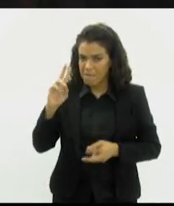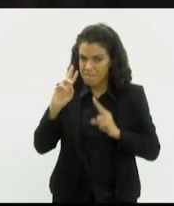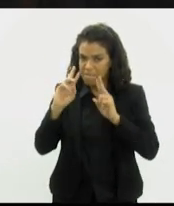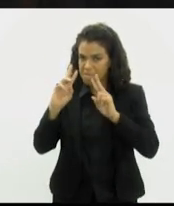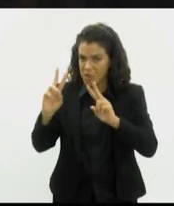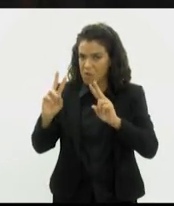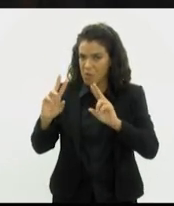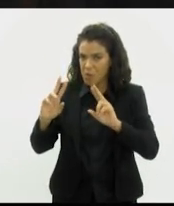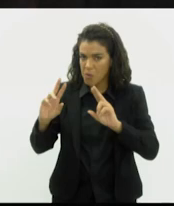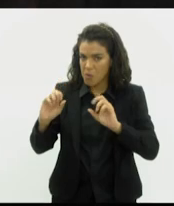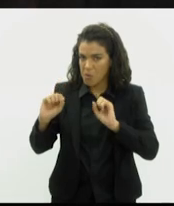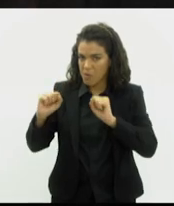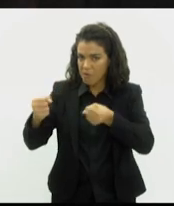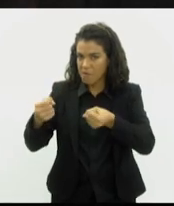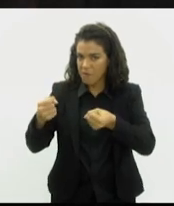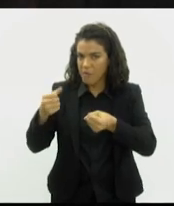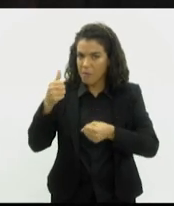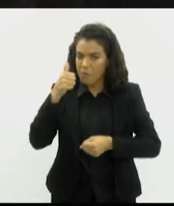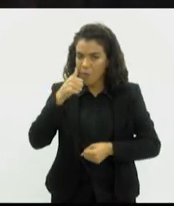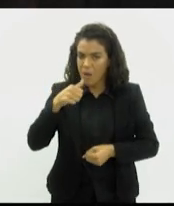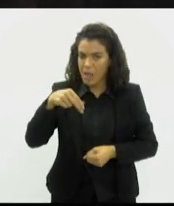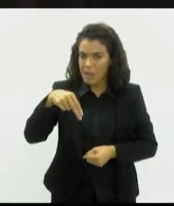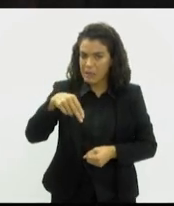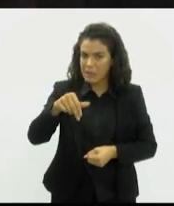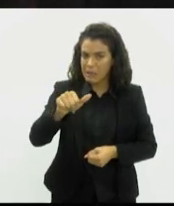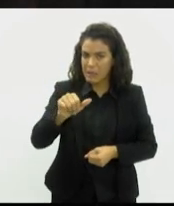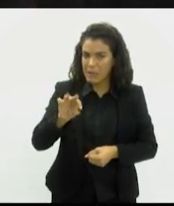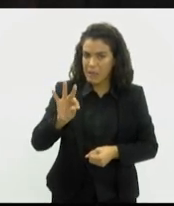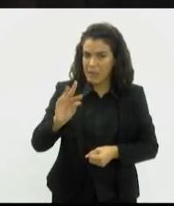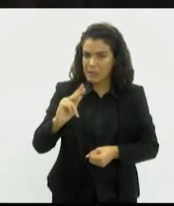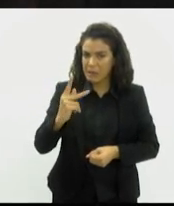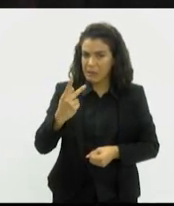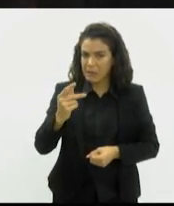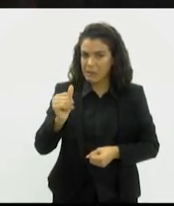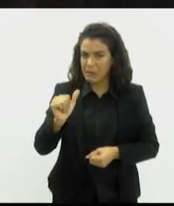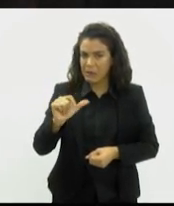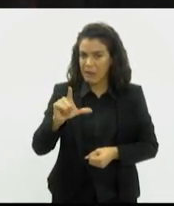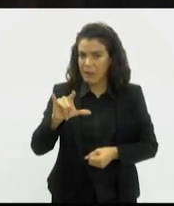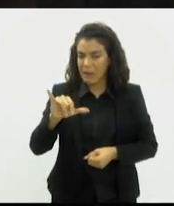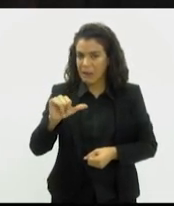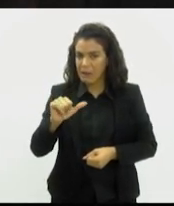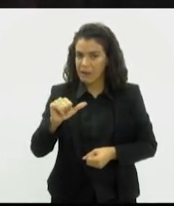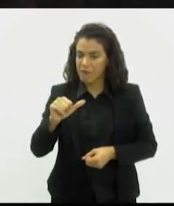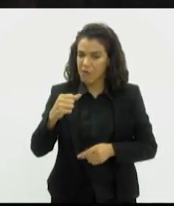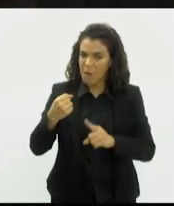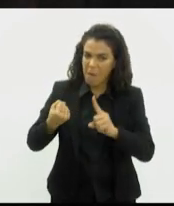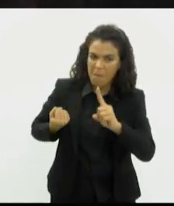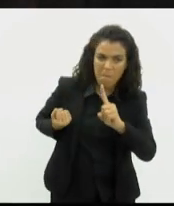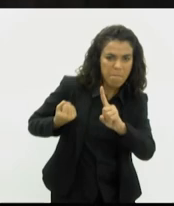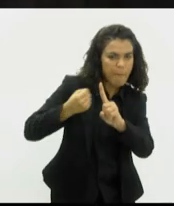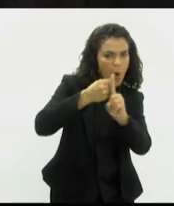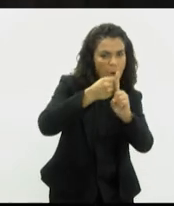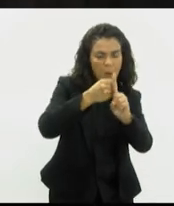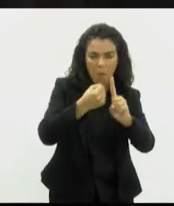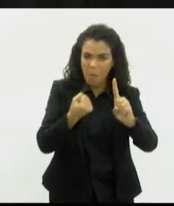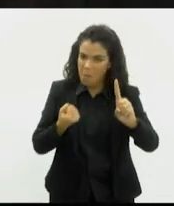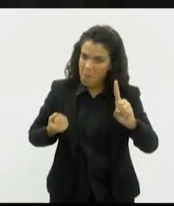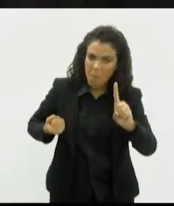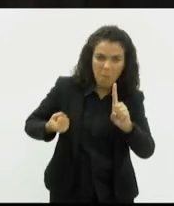defender a dona Natália Schincariol, que foi agredida com socos na